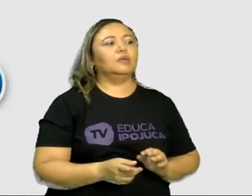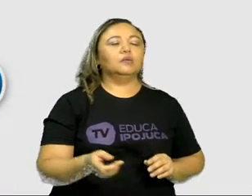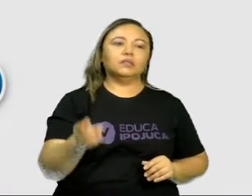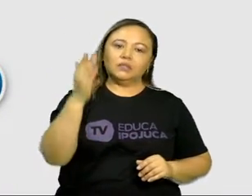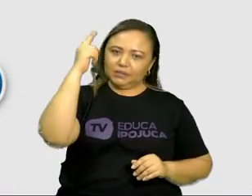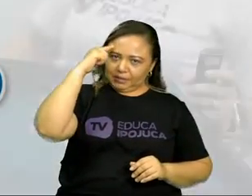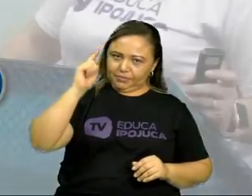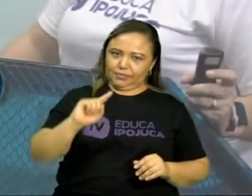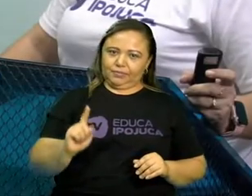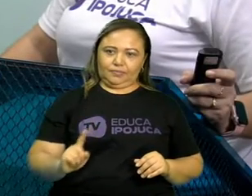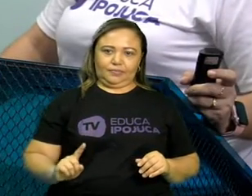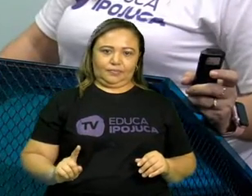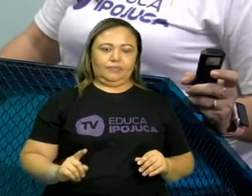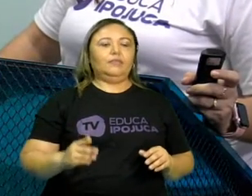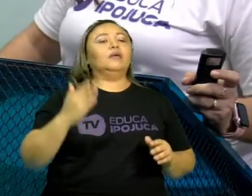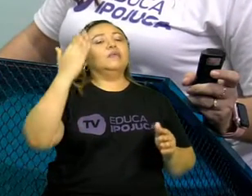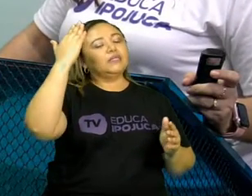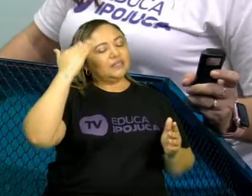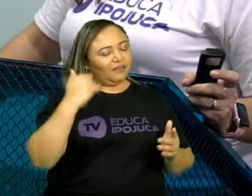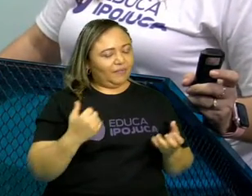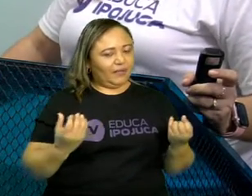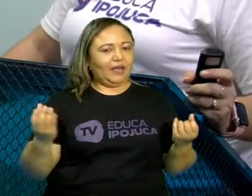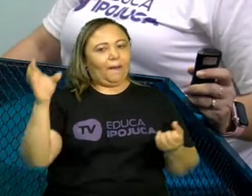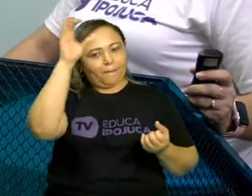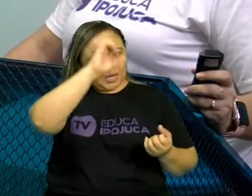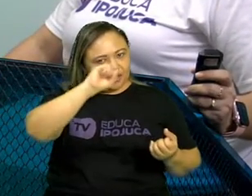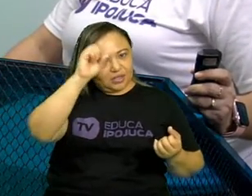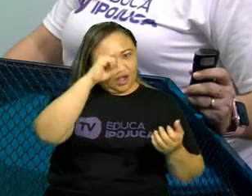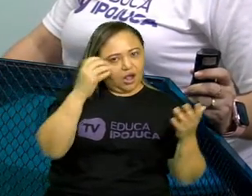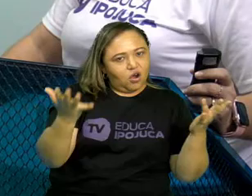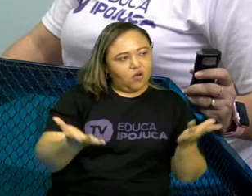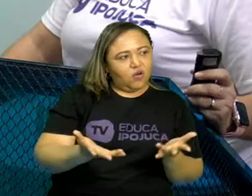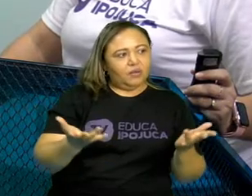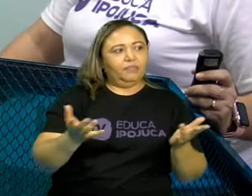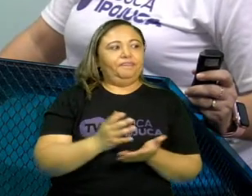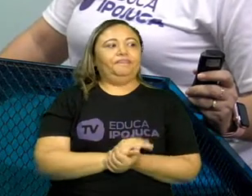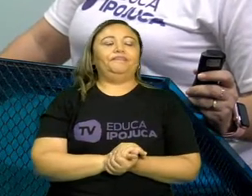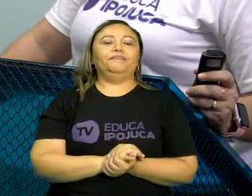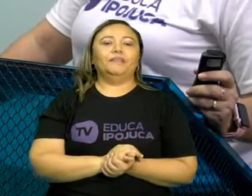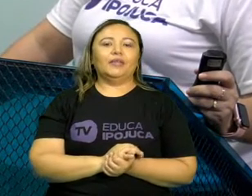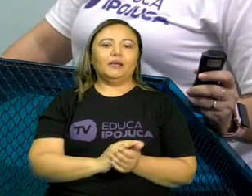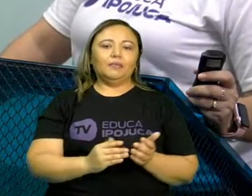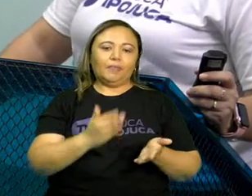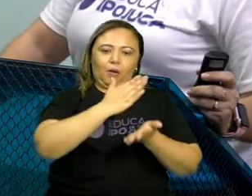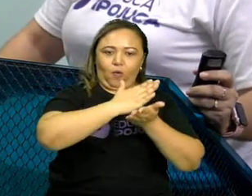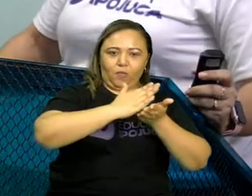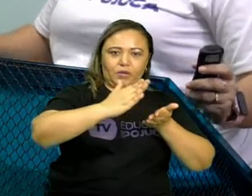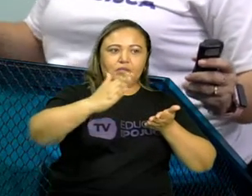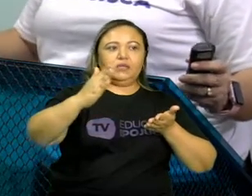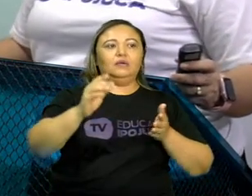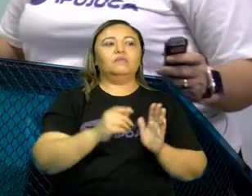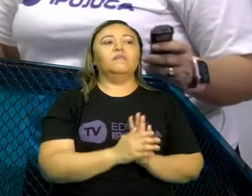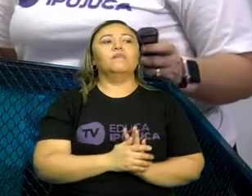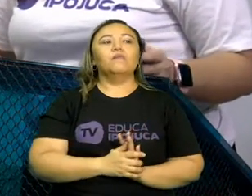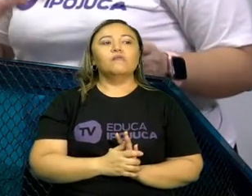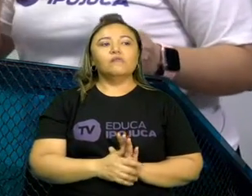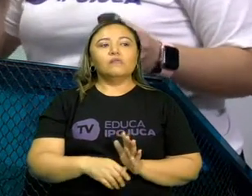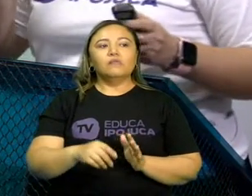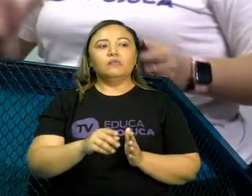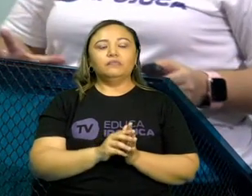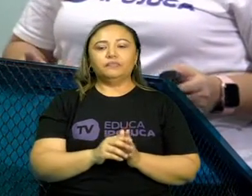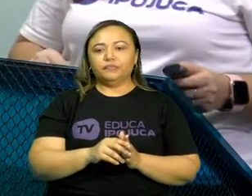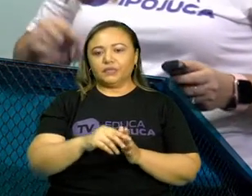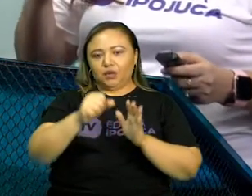Se não sabiam, vem saber comigo, tá? Vamos lá? Para início de conversa, vamos revisar